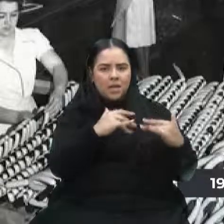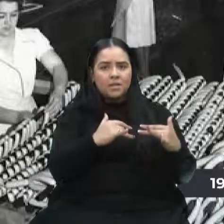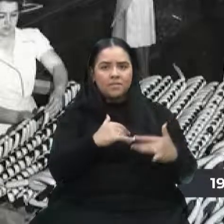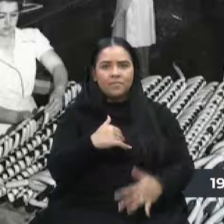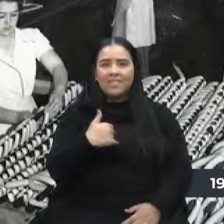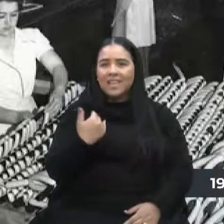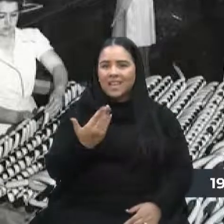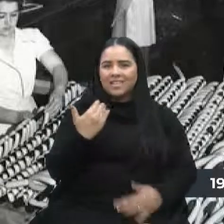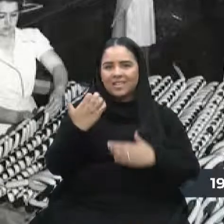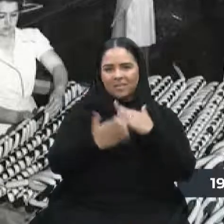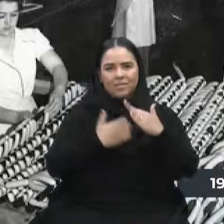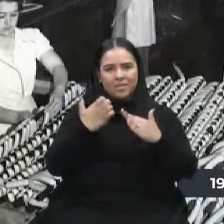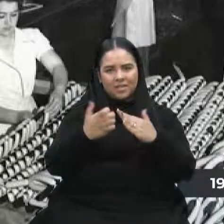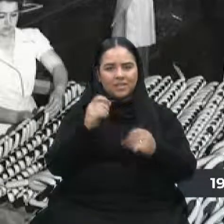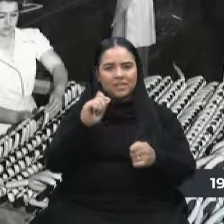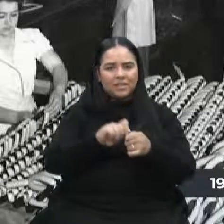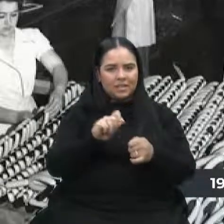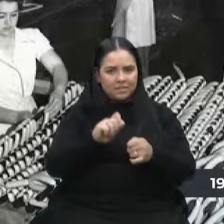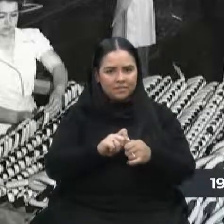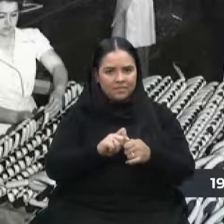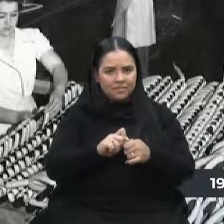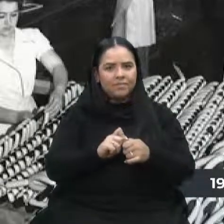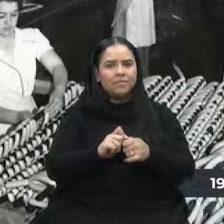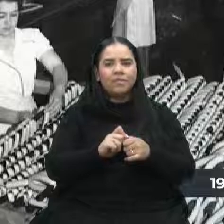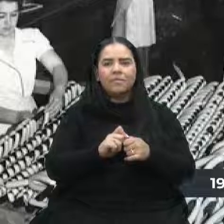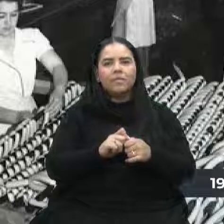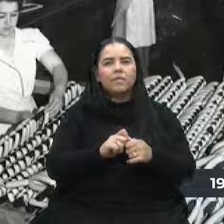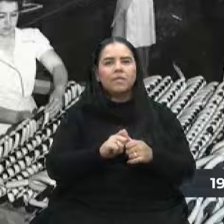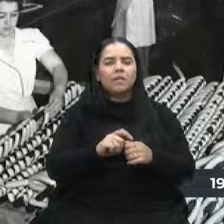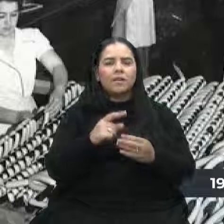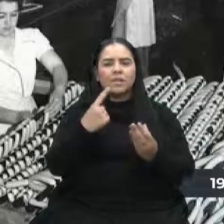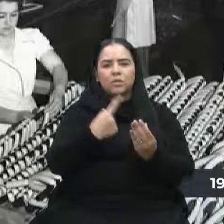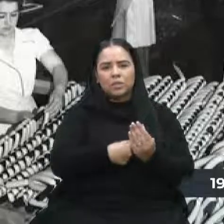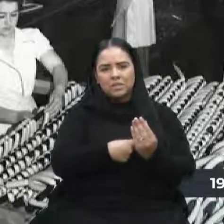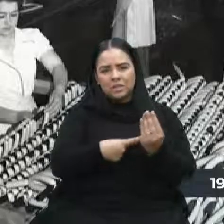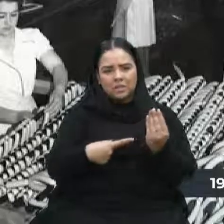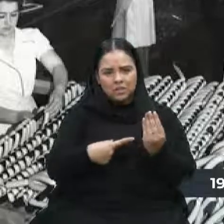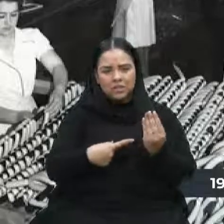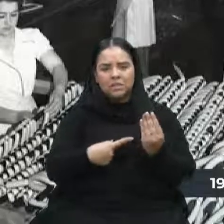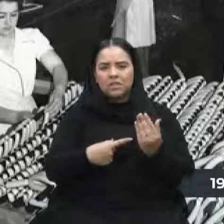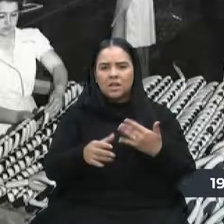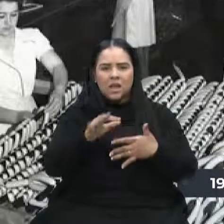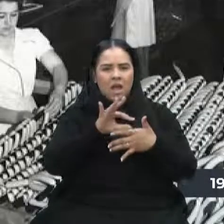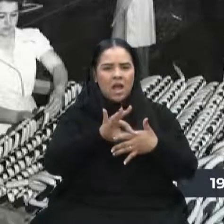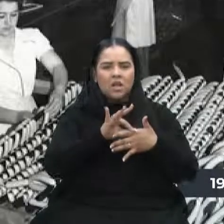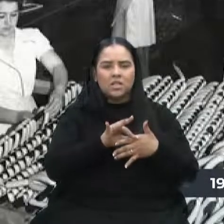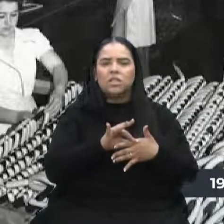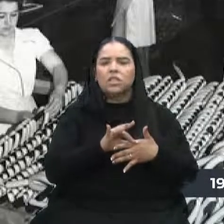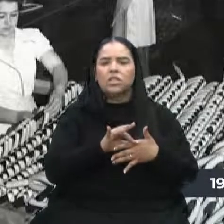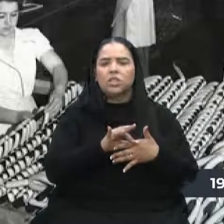ela produzia desde embutidos, carne de porco,